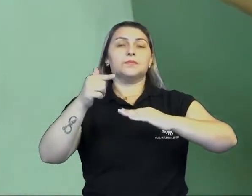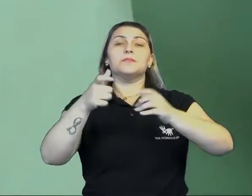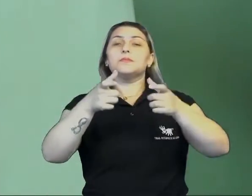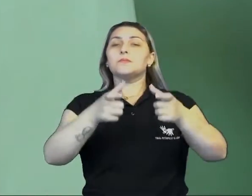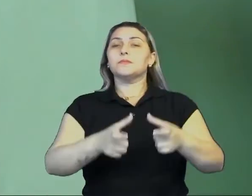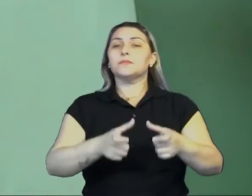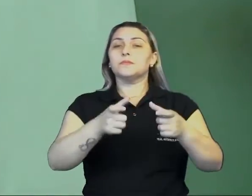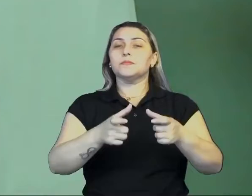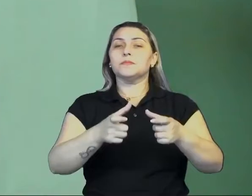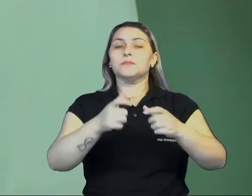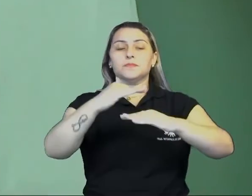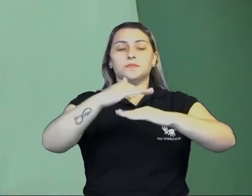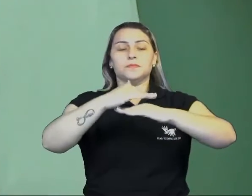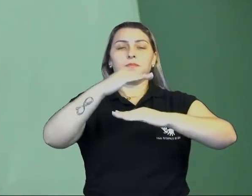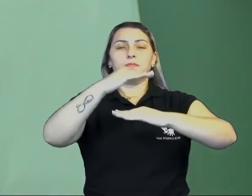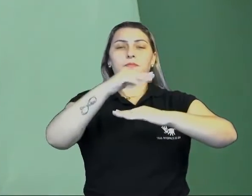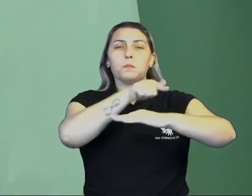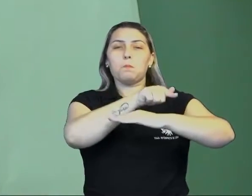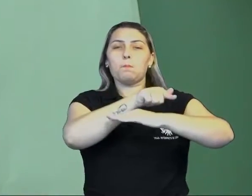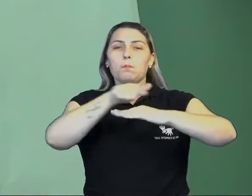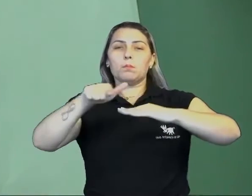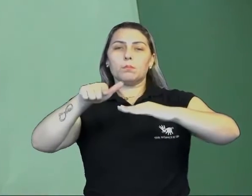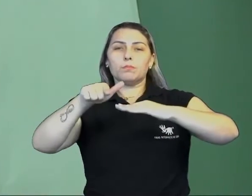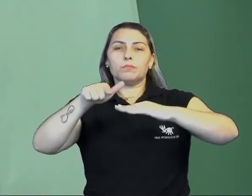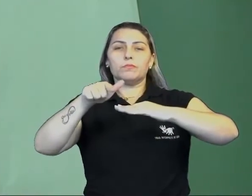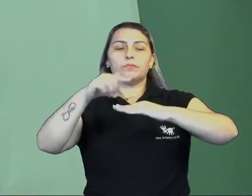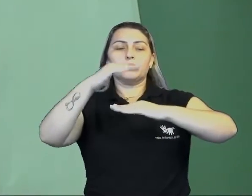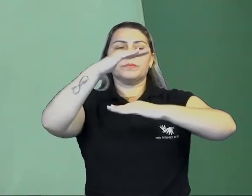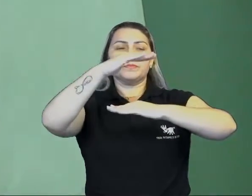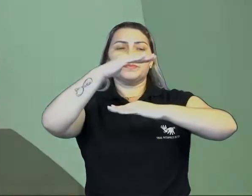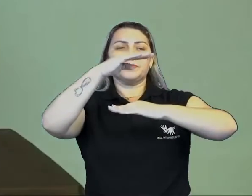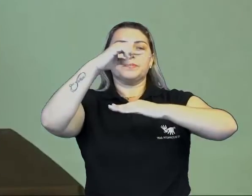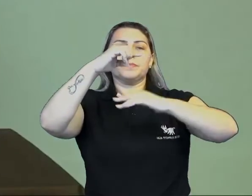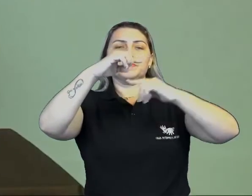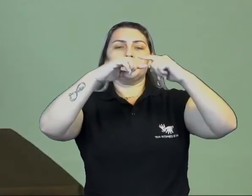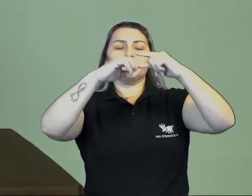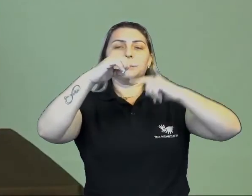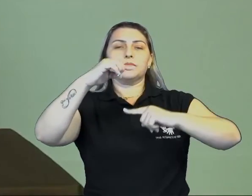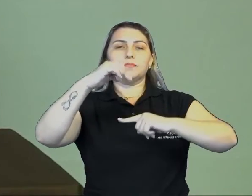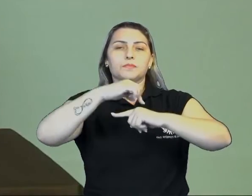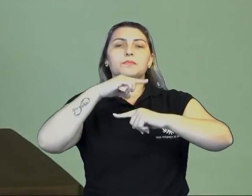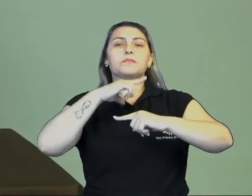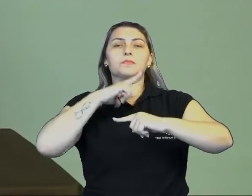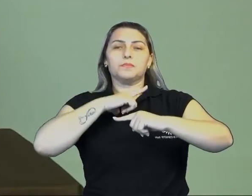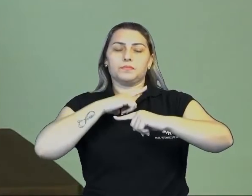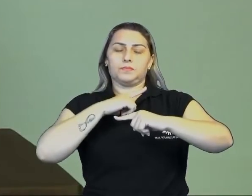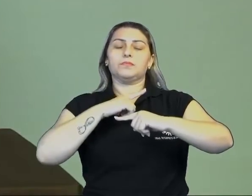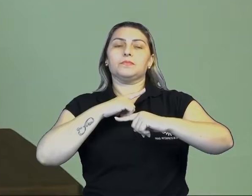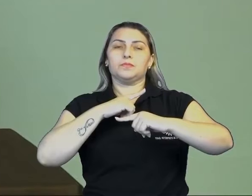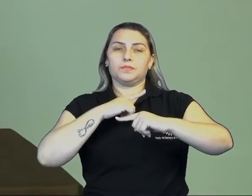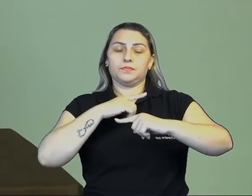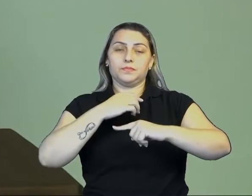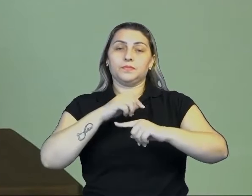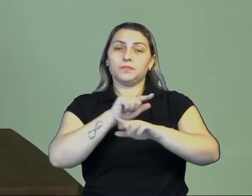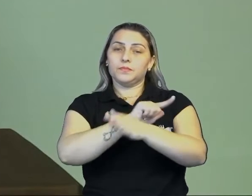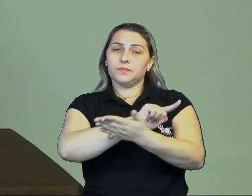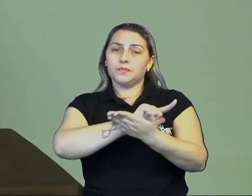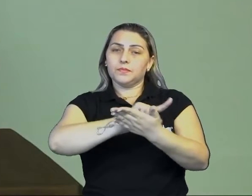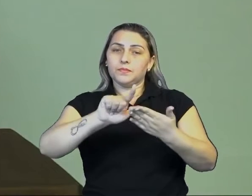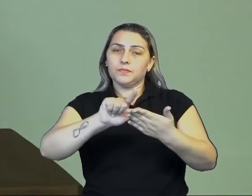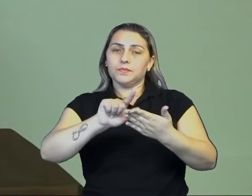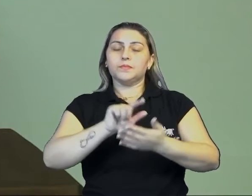espaço vazio, porque entre uma estrofe e outra, nós temos espaços